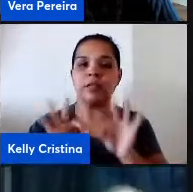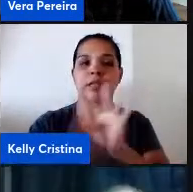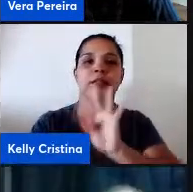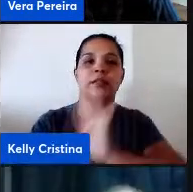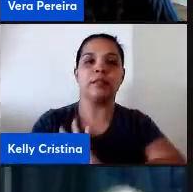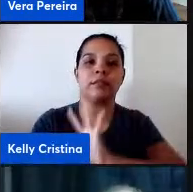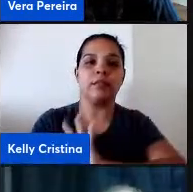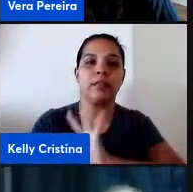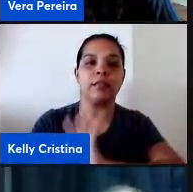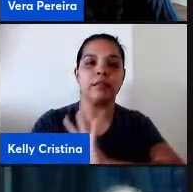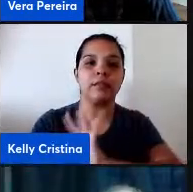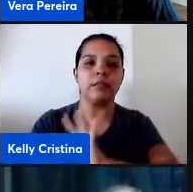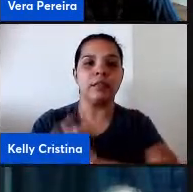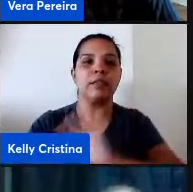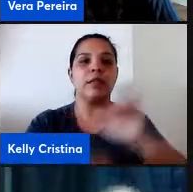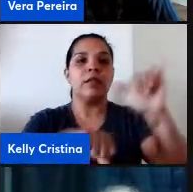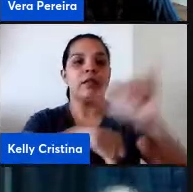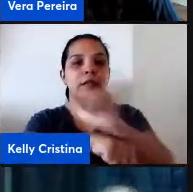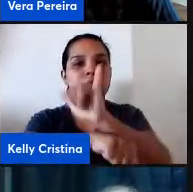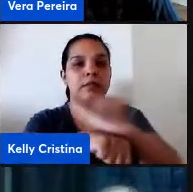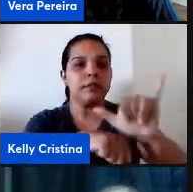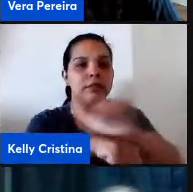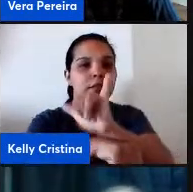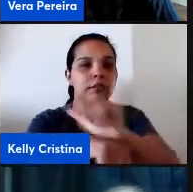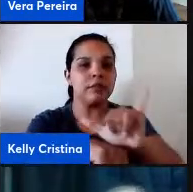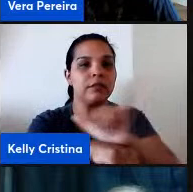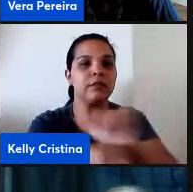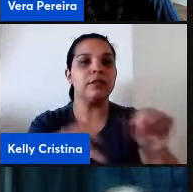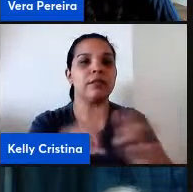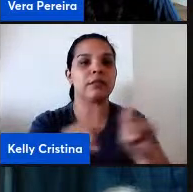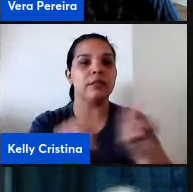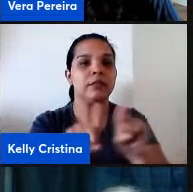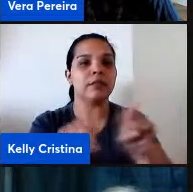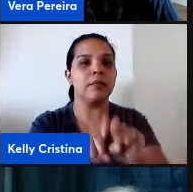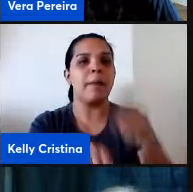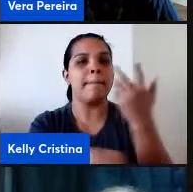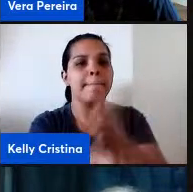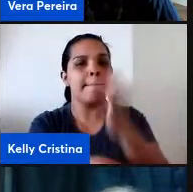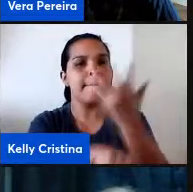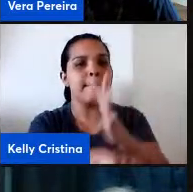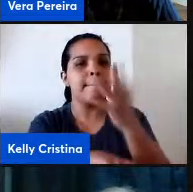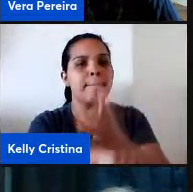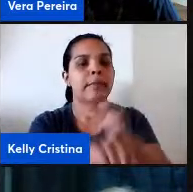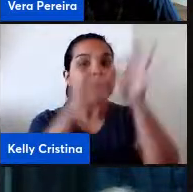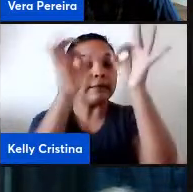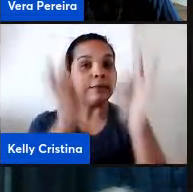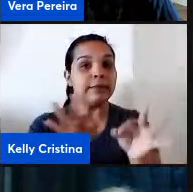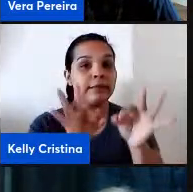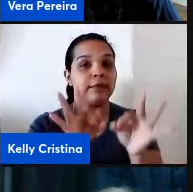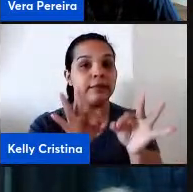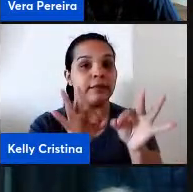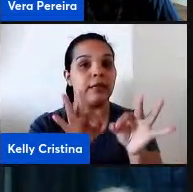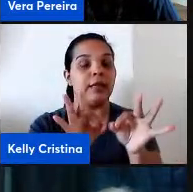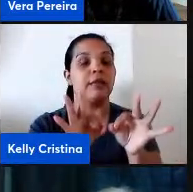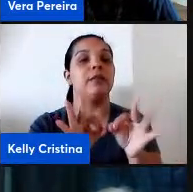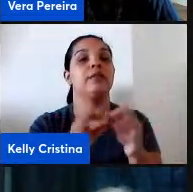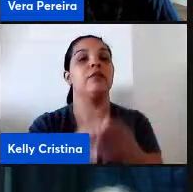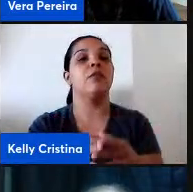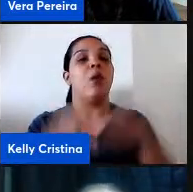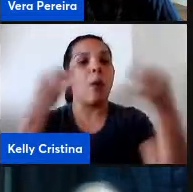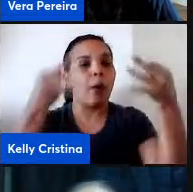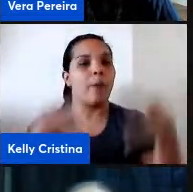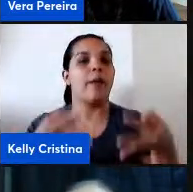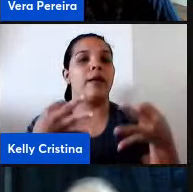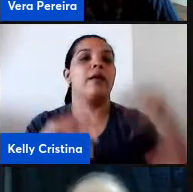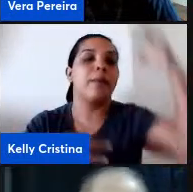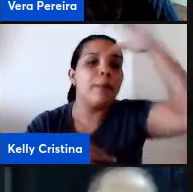técnicas, estratégias, exercícios apropriados, apropriados para